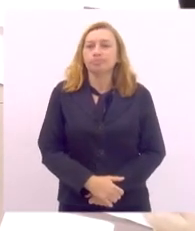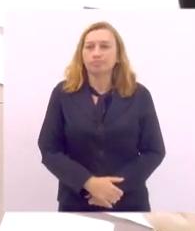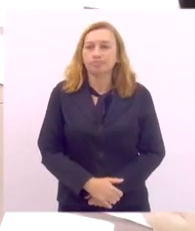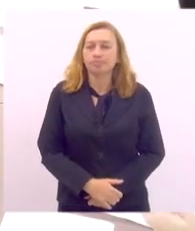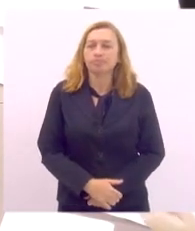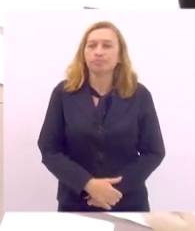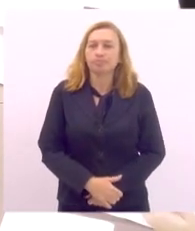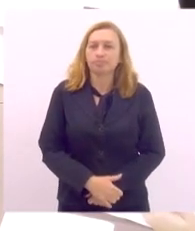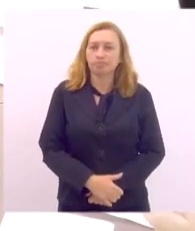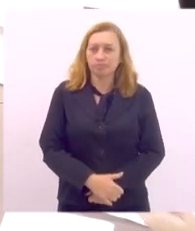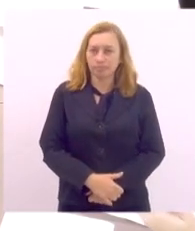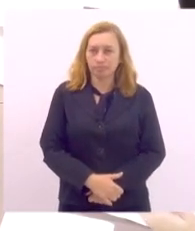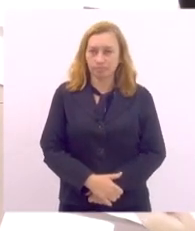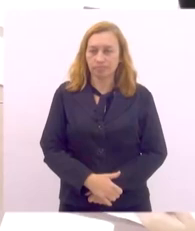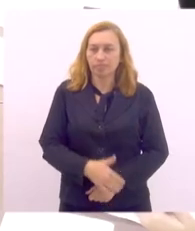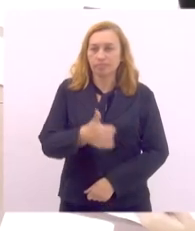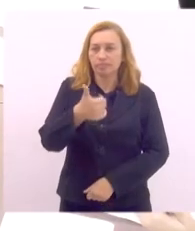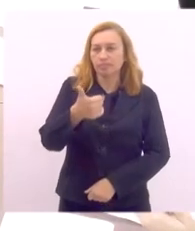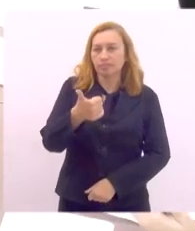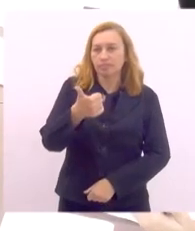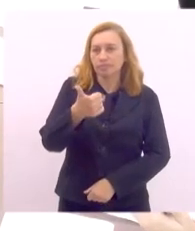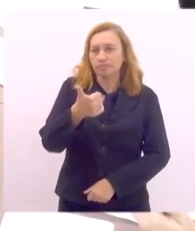o 10º. 11º.